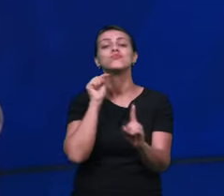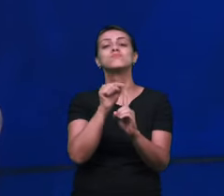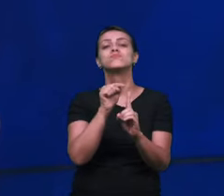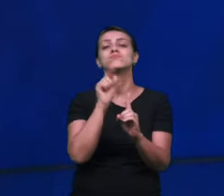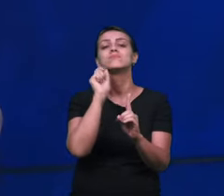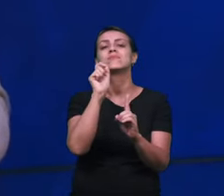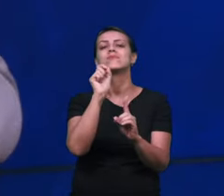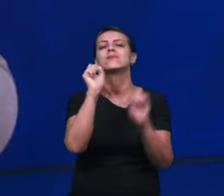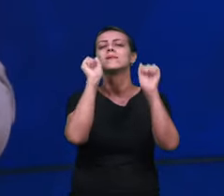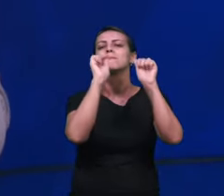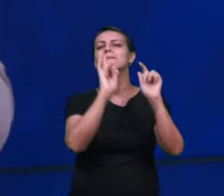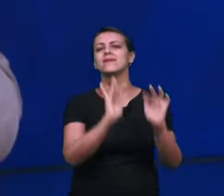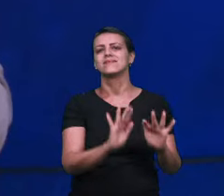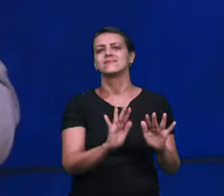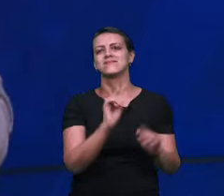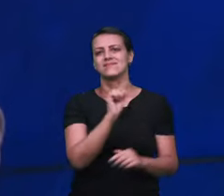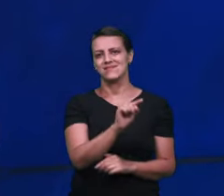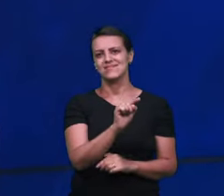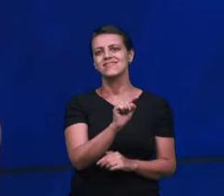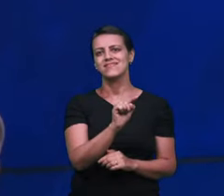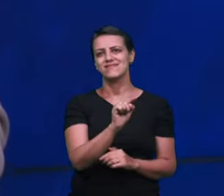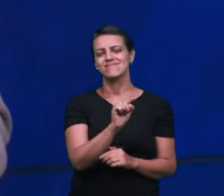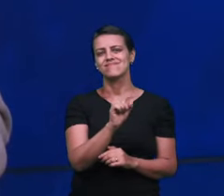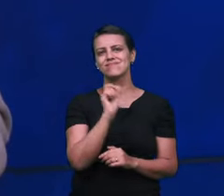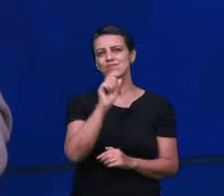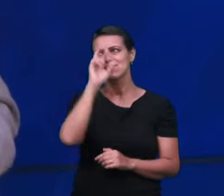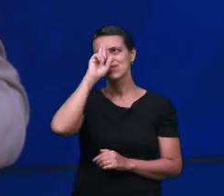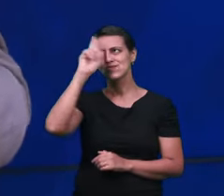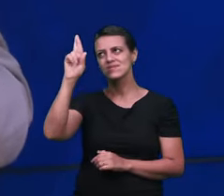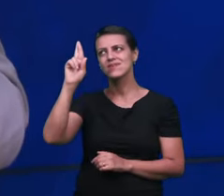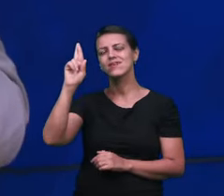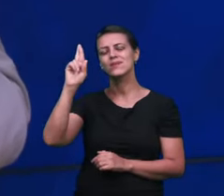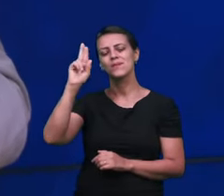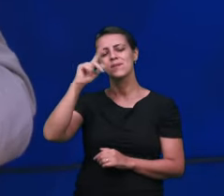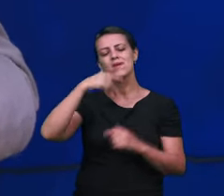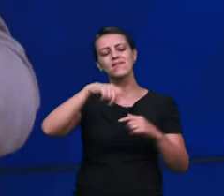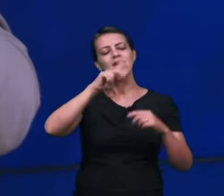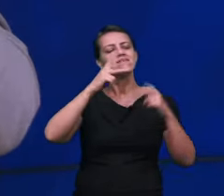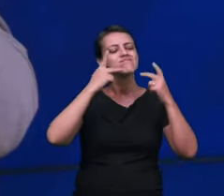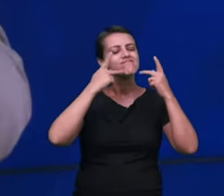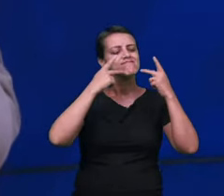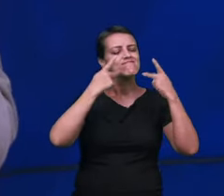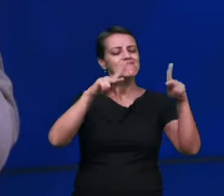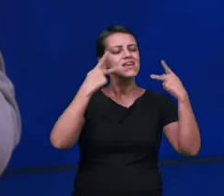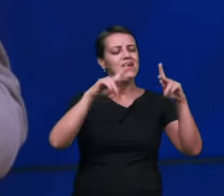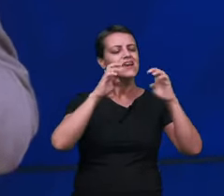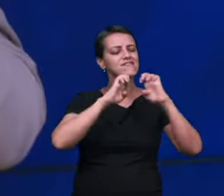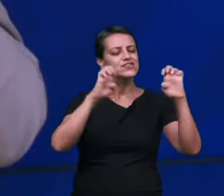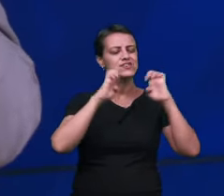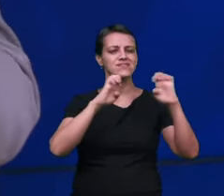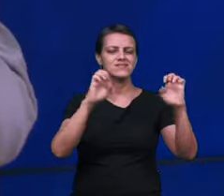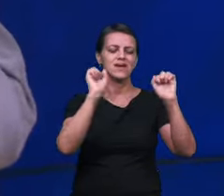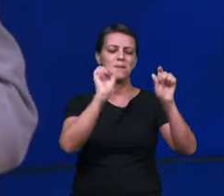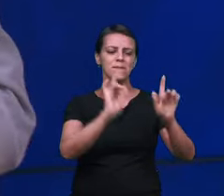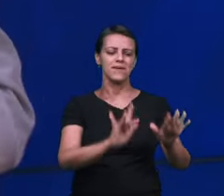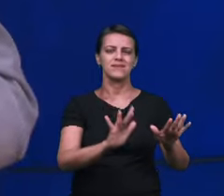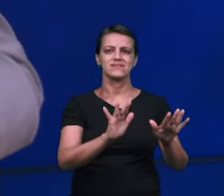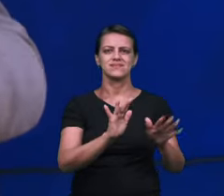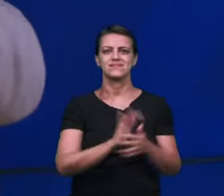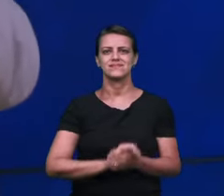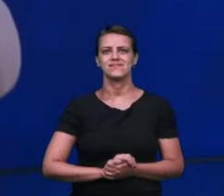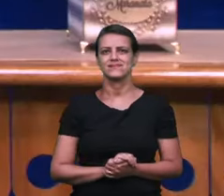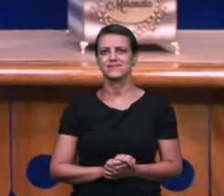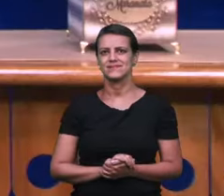É, de fato, fazer aquilo que o Senhor Deus nos confiou, que é pregar o Evangelho e levar a bênção que nós temos a toda